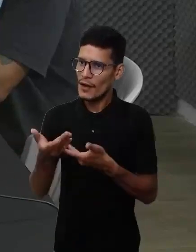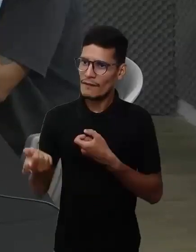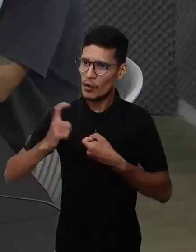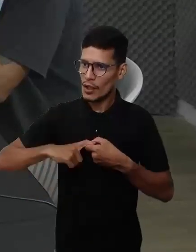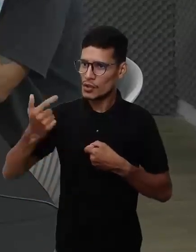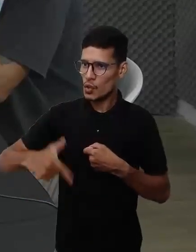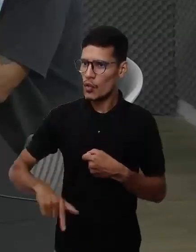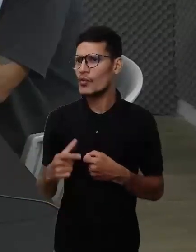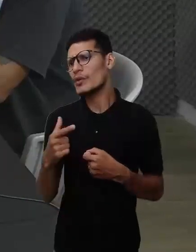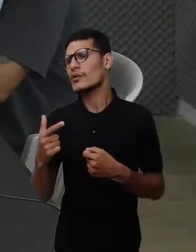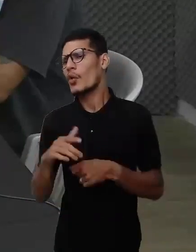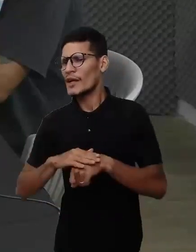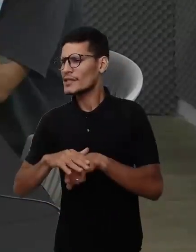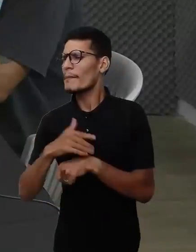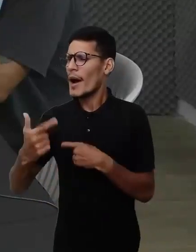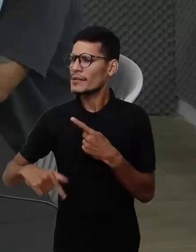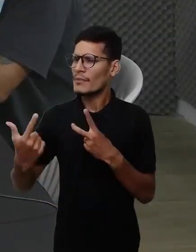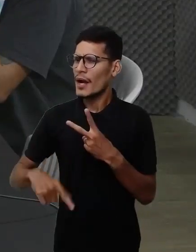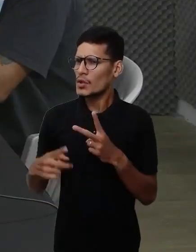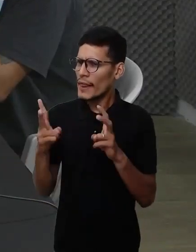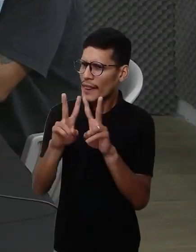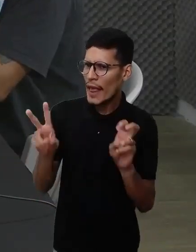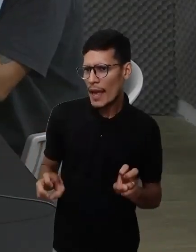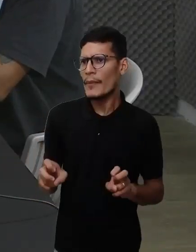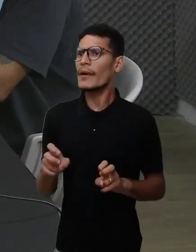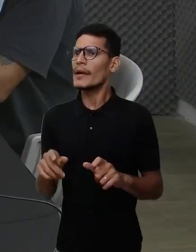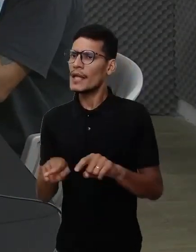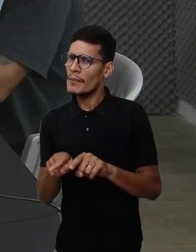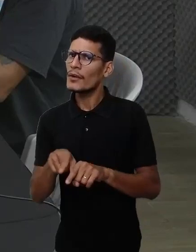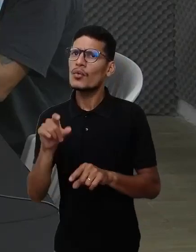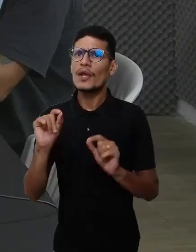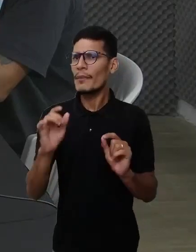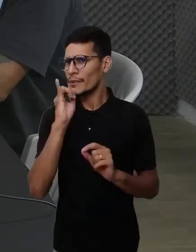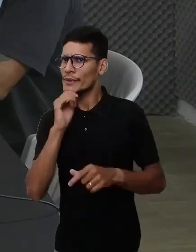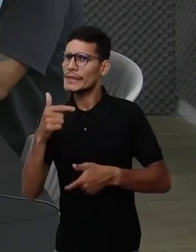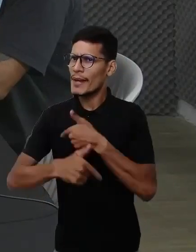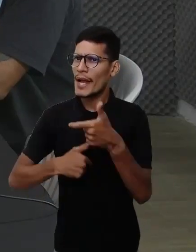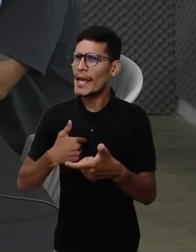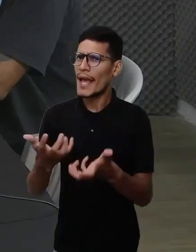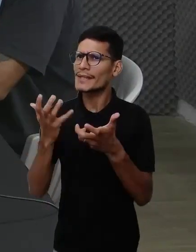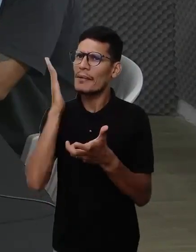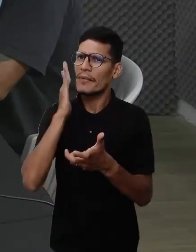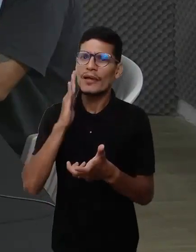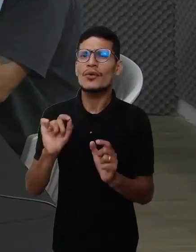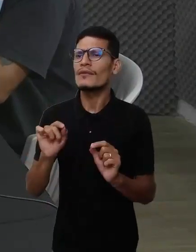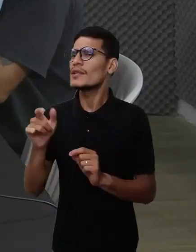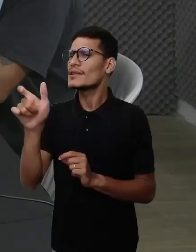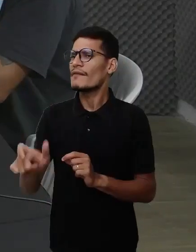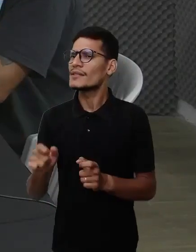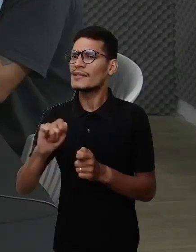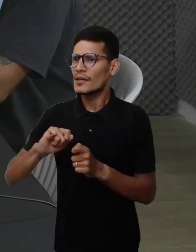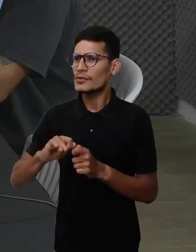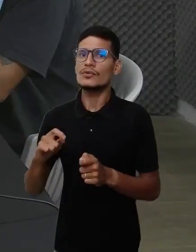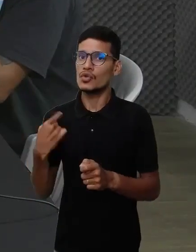Oxe, é gente só conversar chamar. mais, trazer outros temas, trazer o que é que você está fazendo, o que você está trabalhando, a gente quer saber o que é que você está fazendo. Oxe, simbora. Enfim, a gente vai para todo o